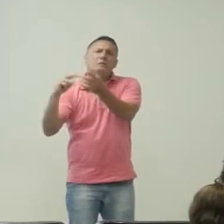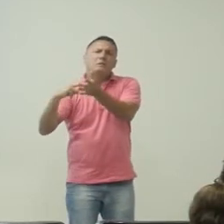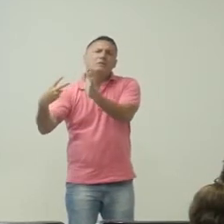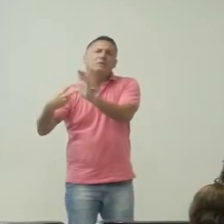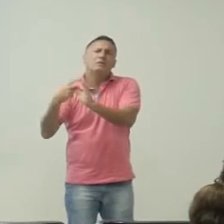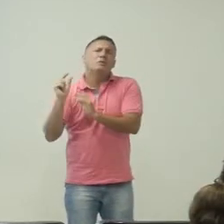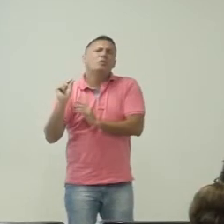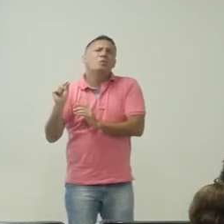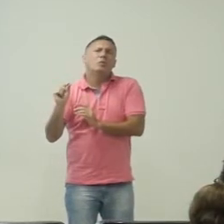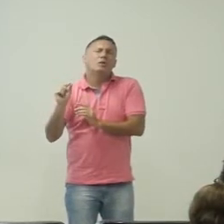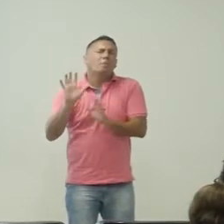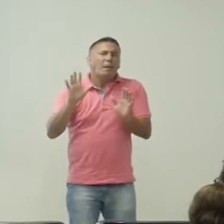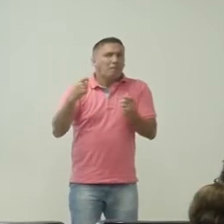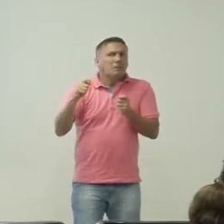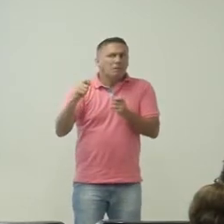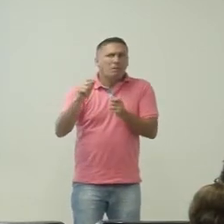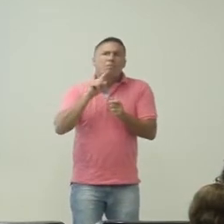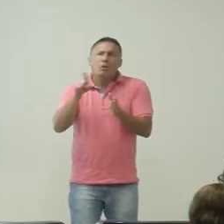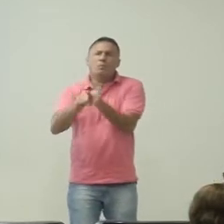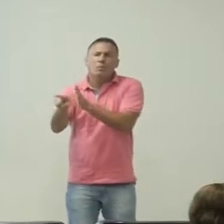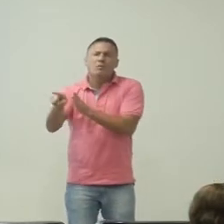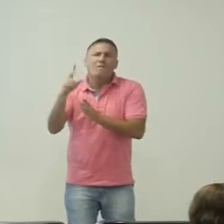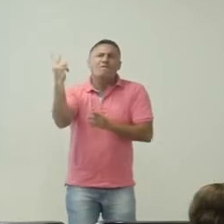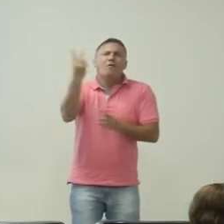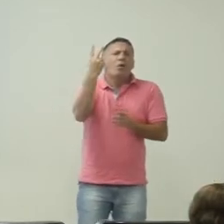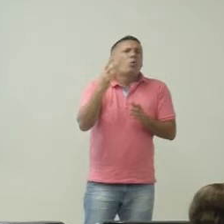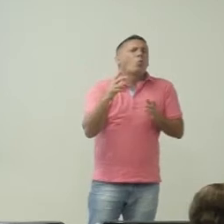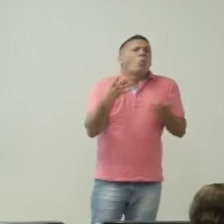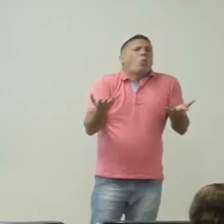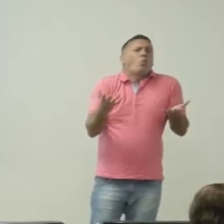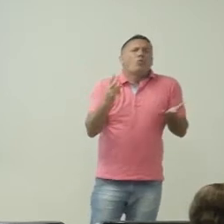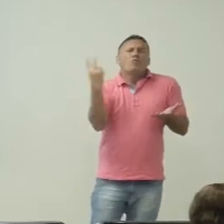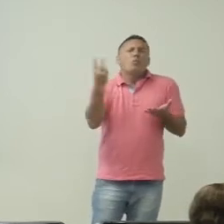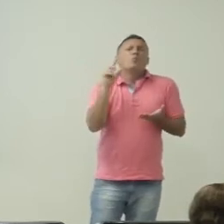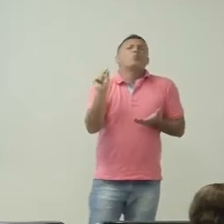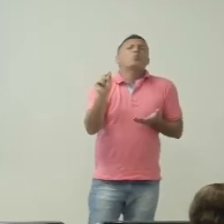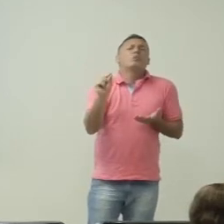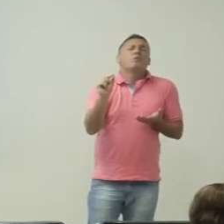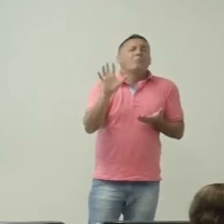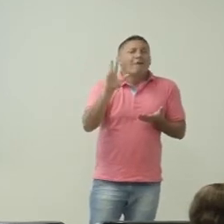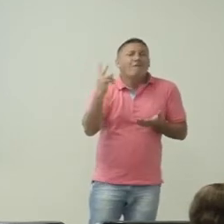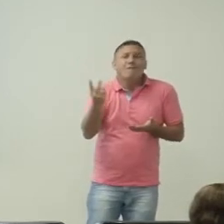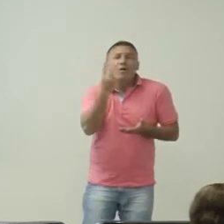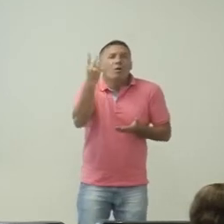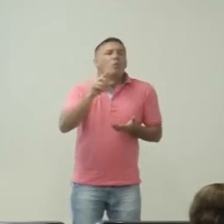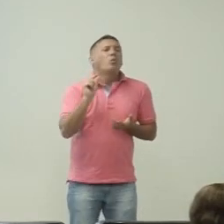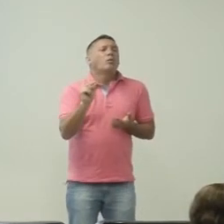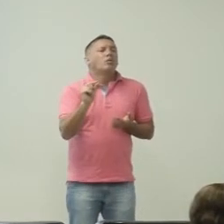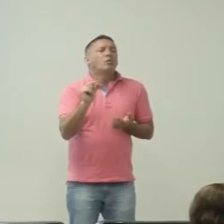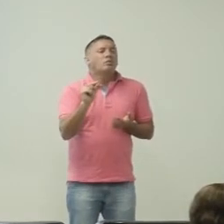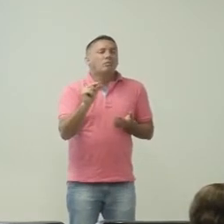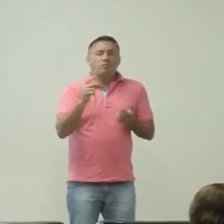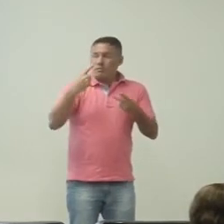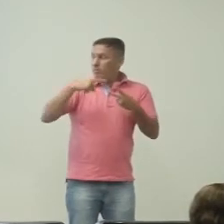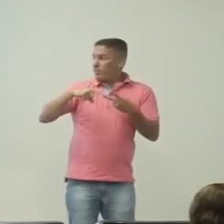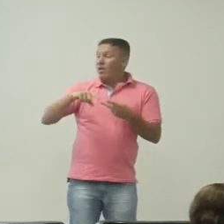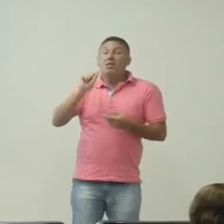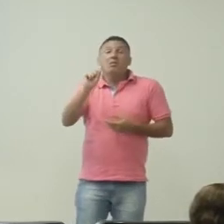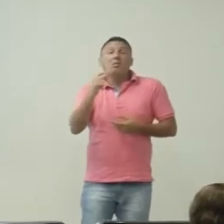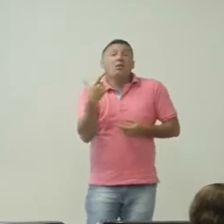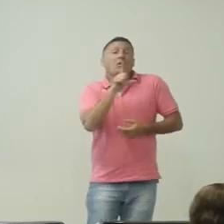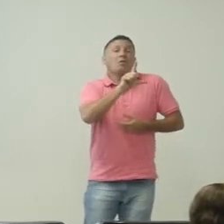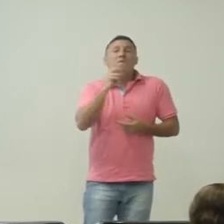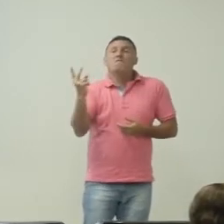gente nunca pode esquecer dessa perguntinha. Qual? De onde ele vem? Então, a que damos valor? Quem lucra com um determinado